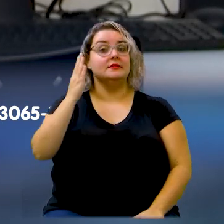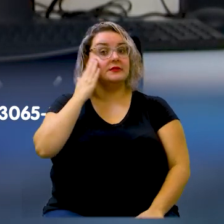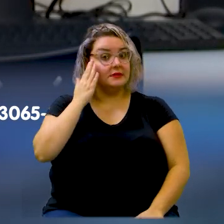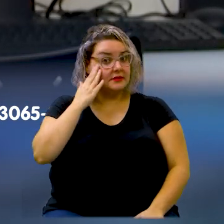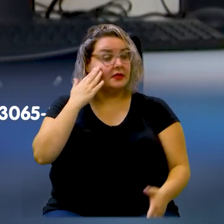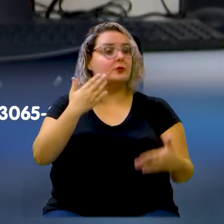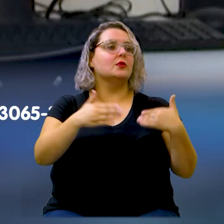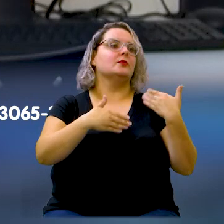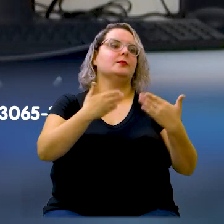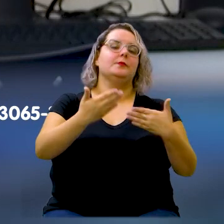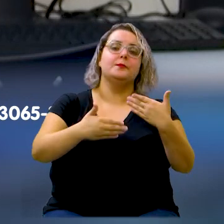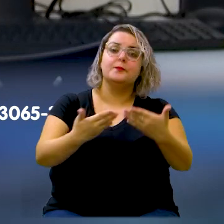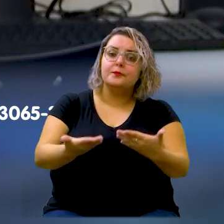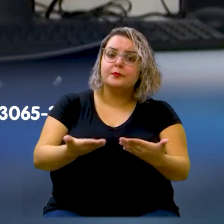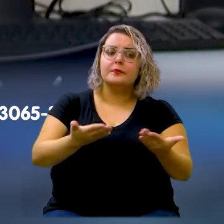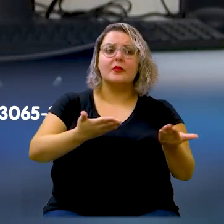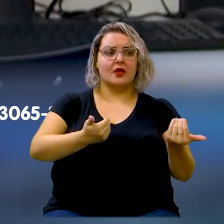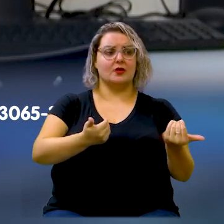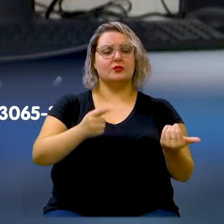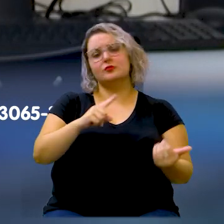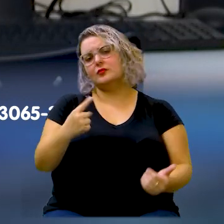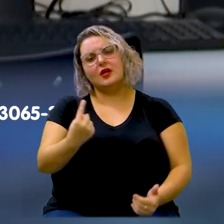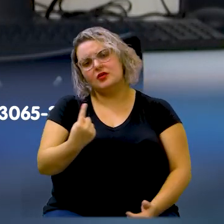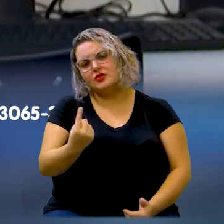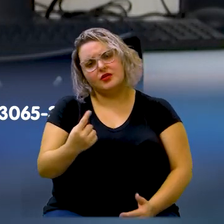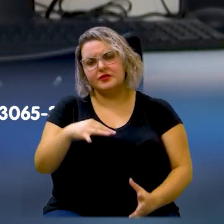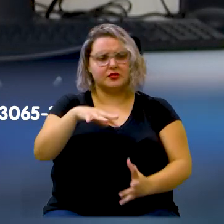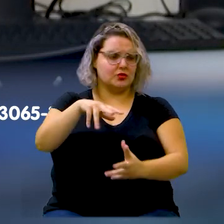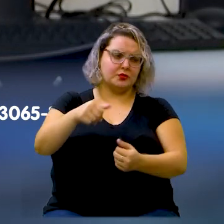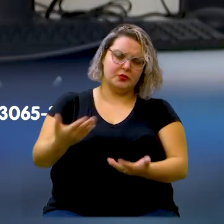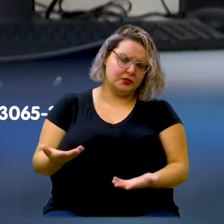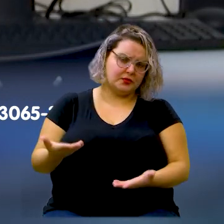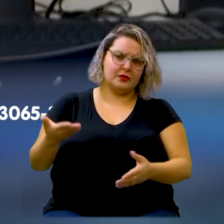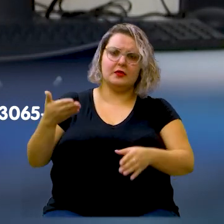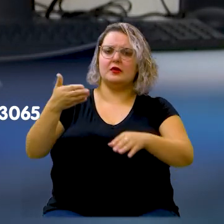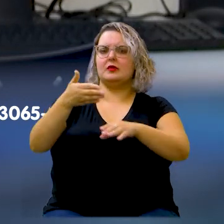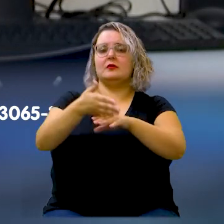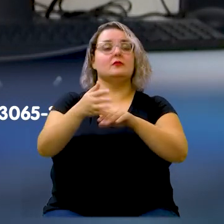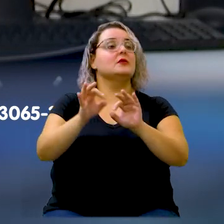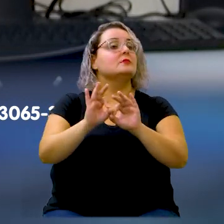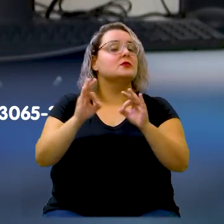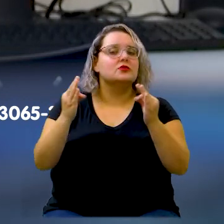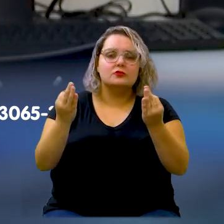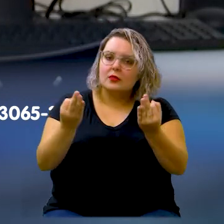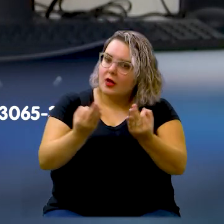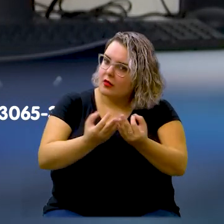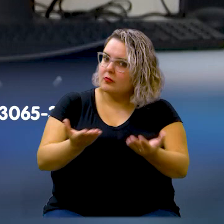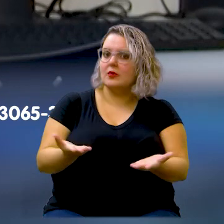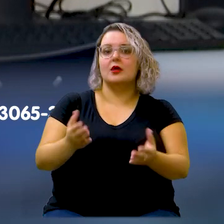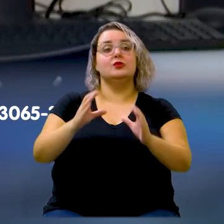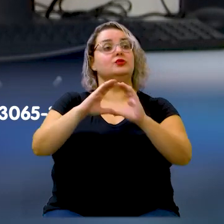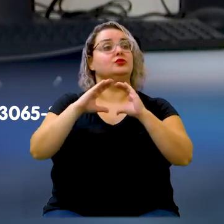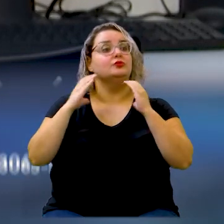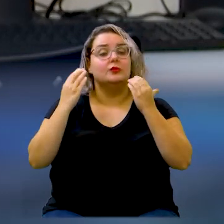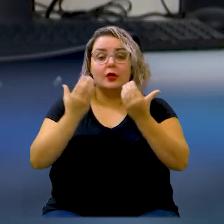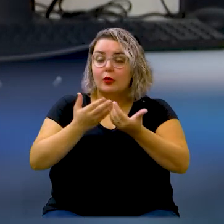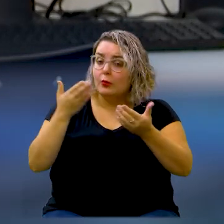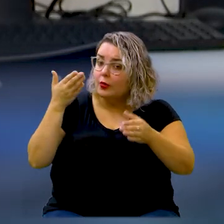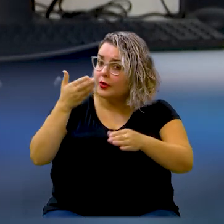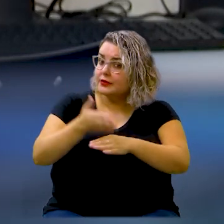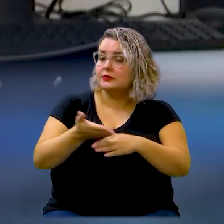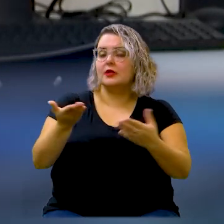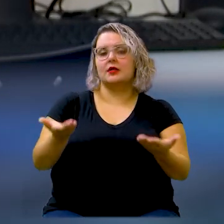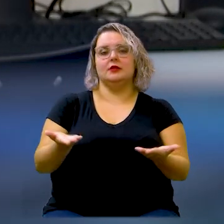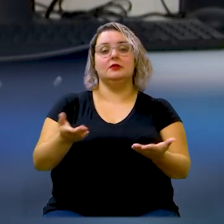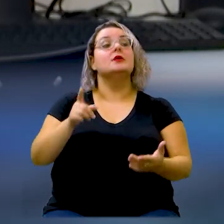do processo que o jovem não está sozinho no mundo, né? Ele faz parte de uma família, ele faz parte de uma comunidade e daí é